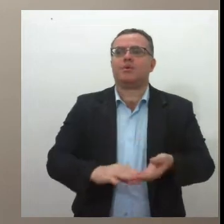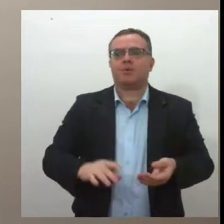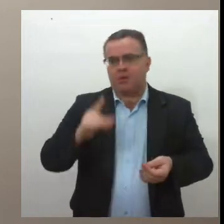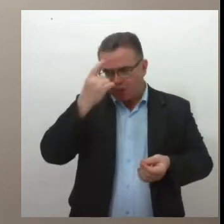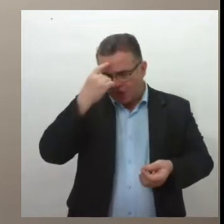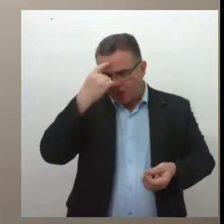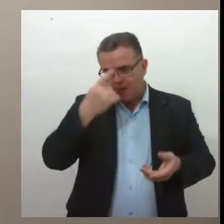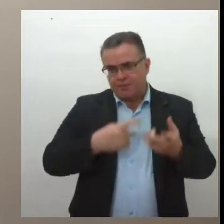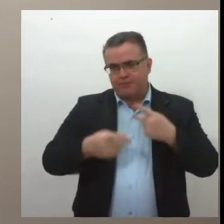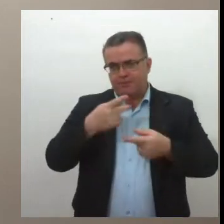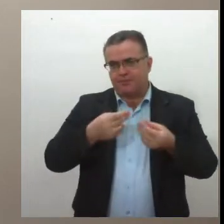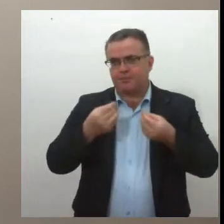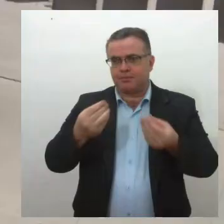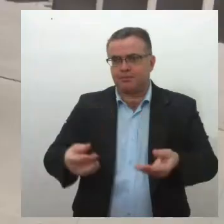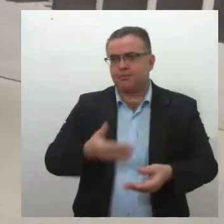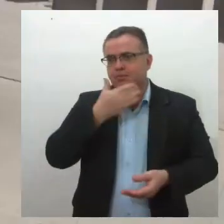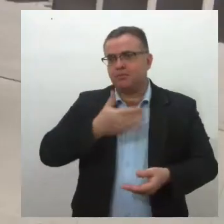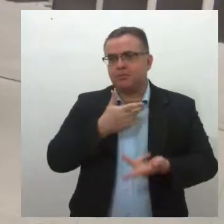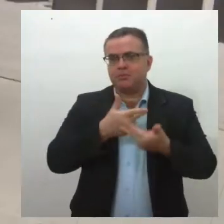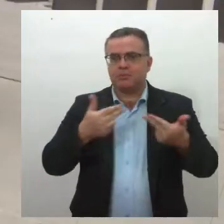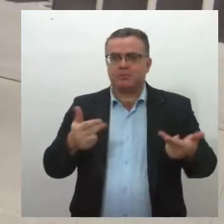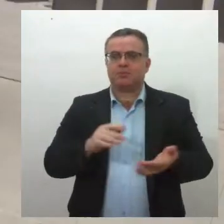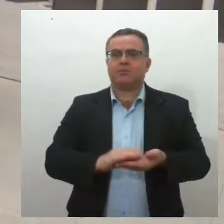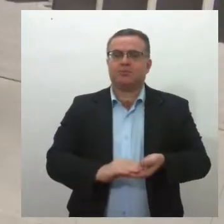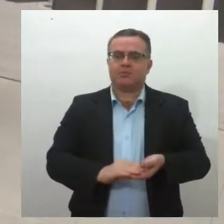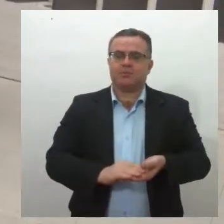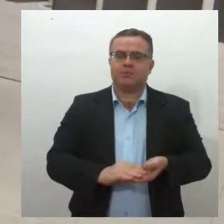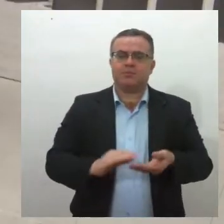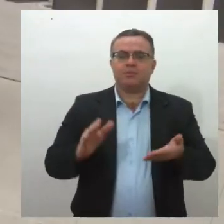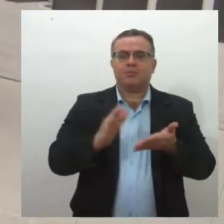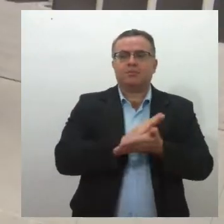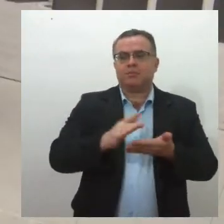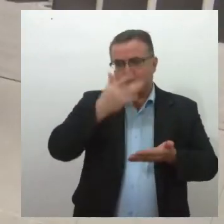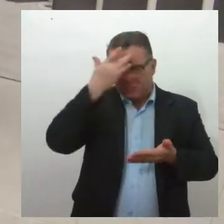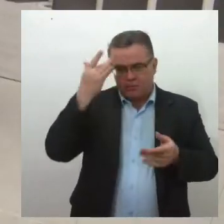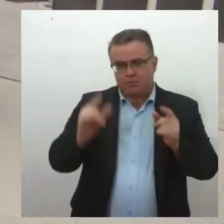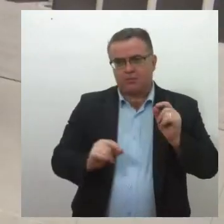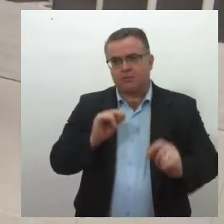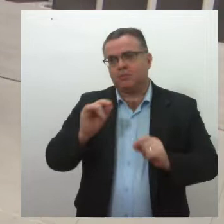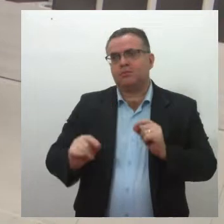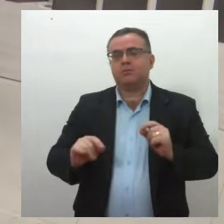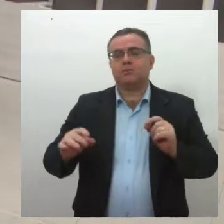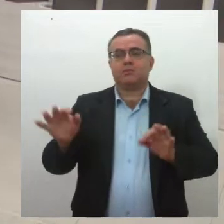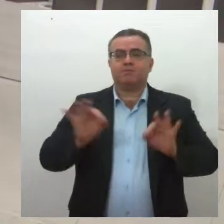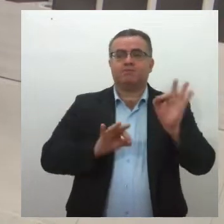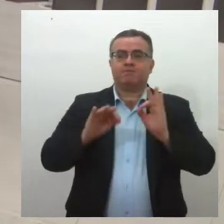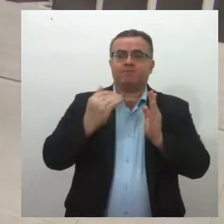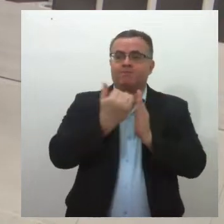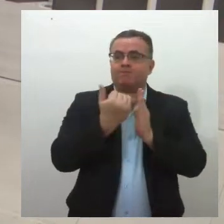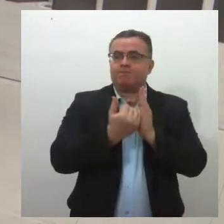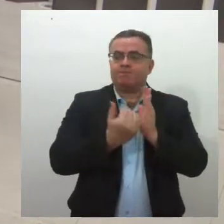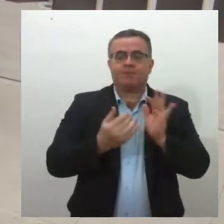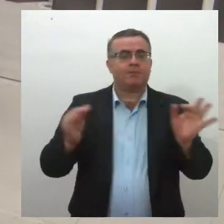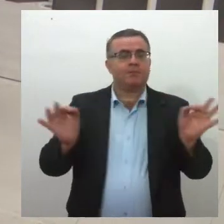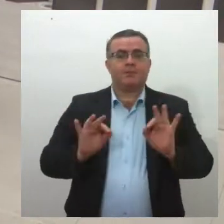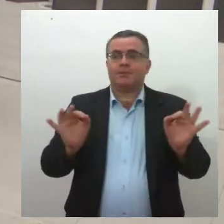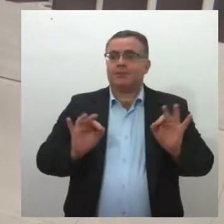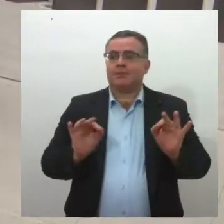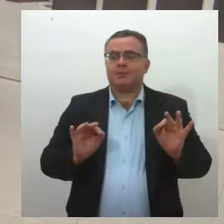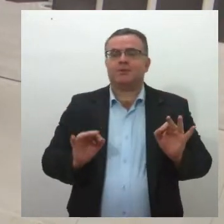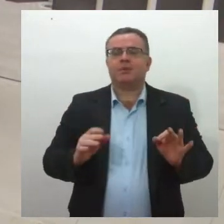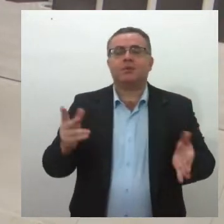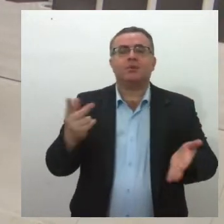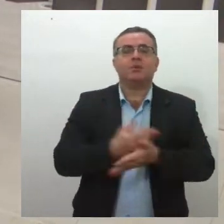ou algo do tipo. Mas é o que acontece com muitas pessoas. A ausência desse planejamento financeiro acaba com que as pessoas acabem